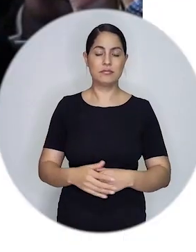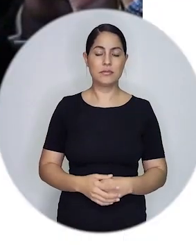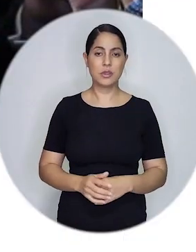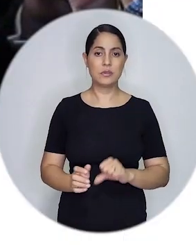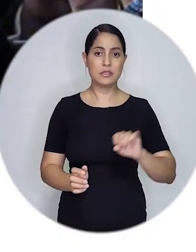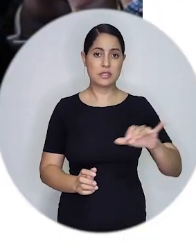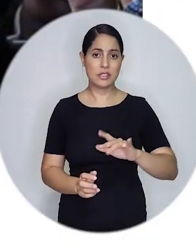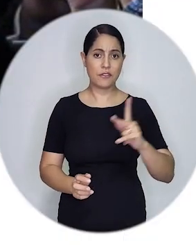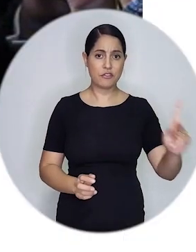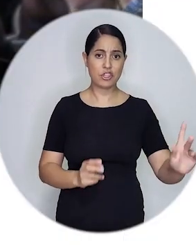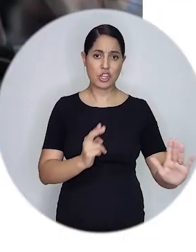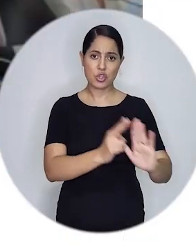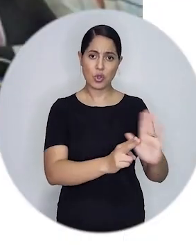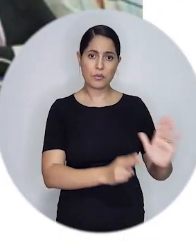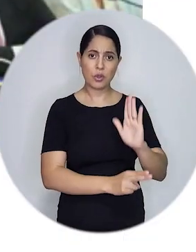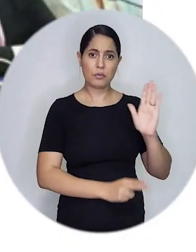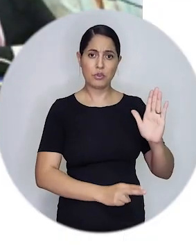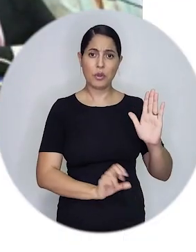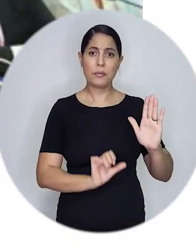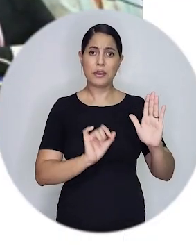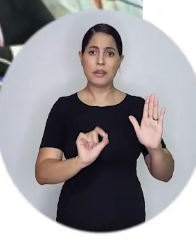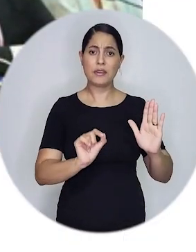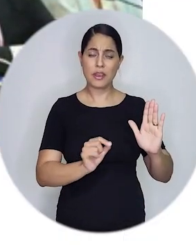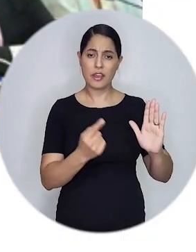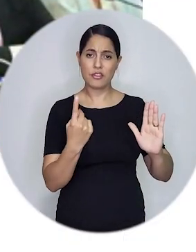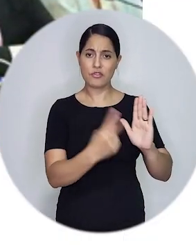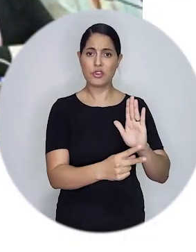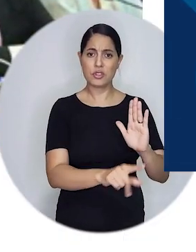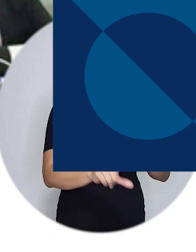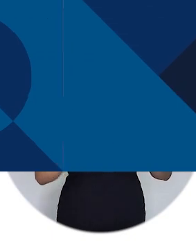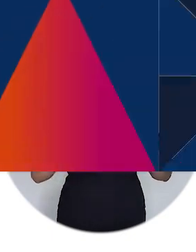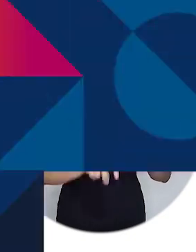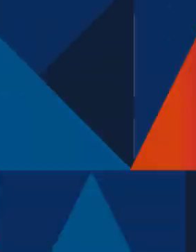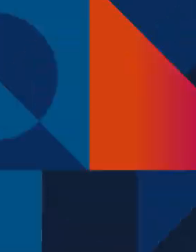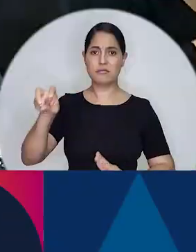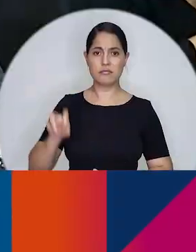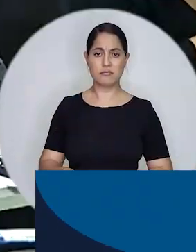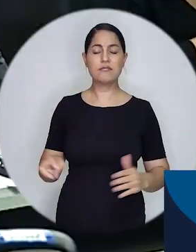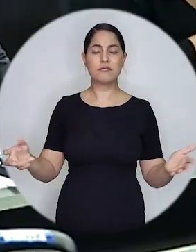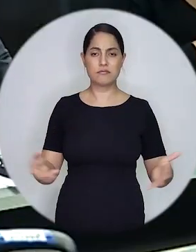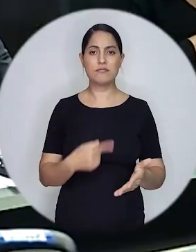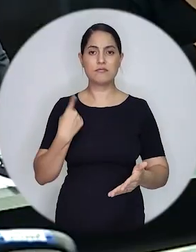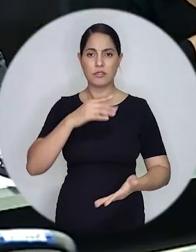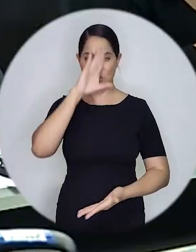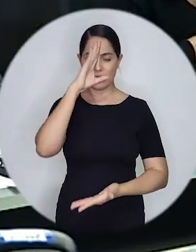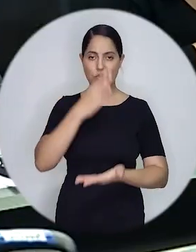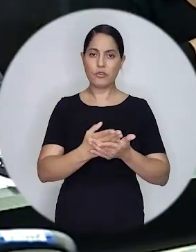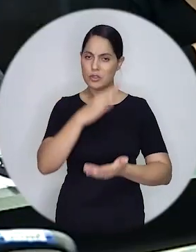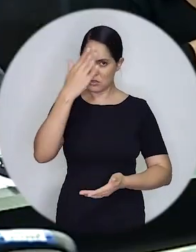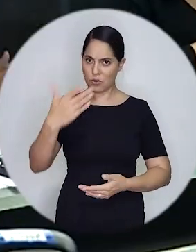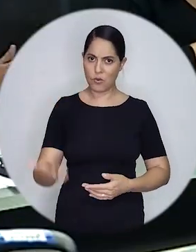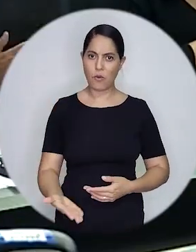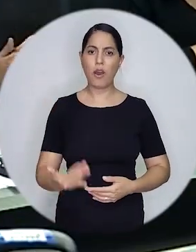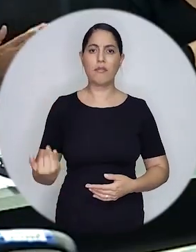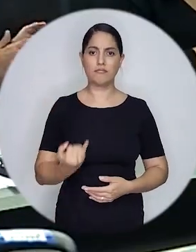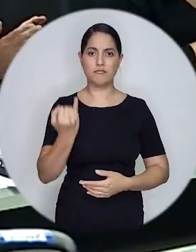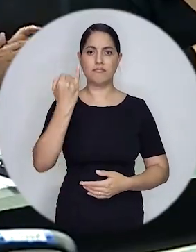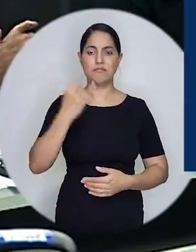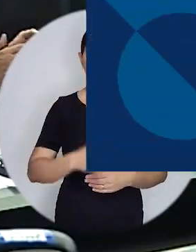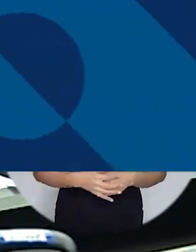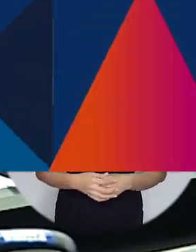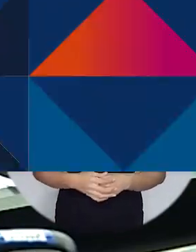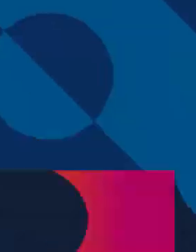1.300.000 advogados. Portanto, aquele ou aquela que chegar lá, que possam honrar a confiança que a